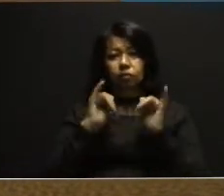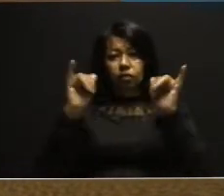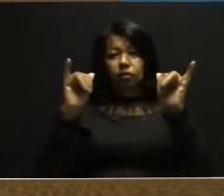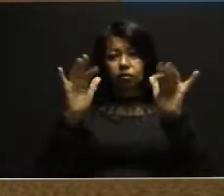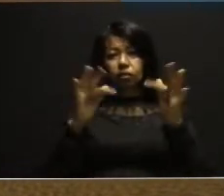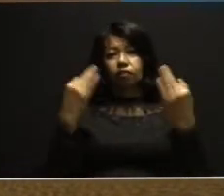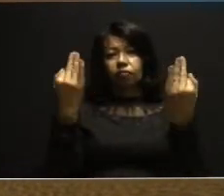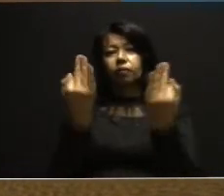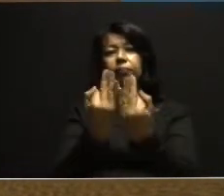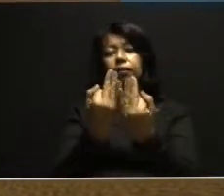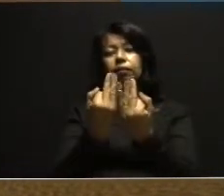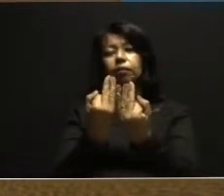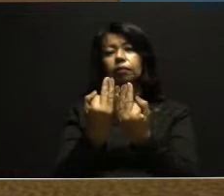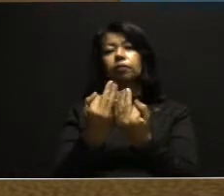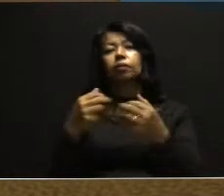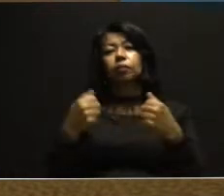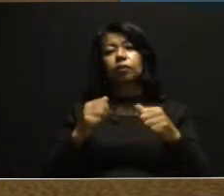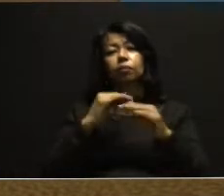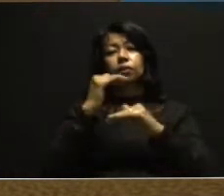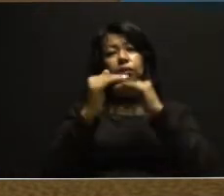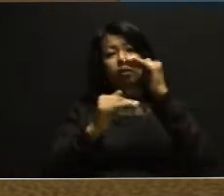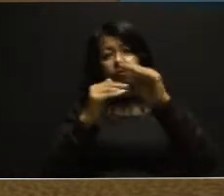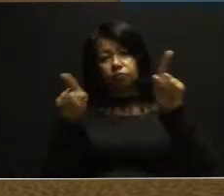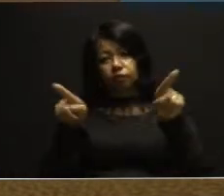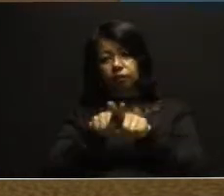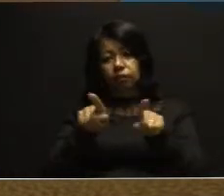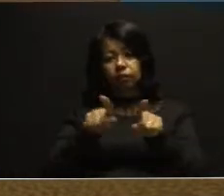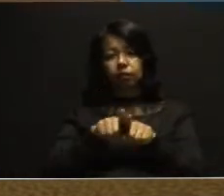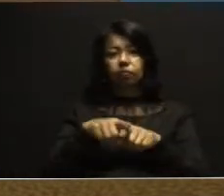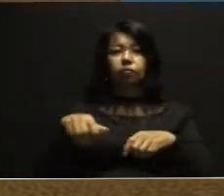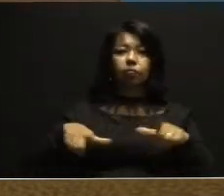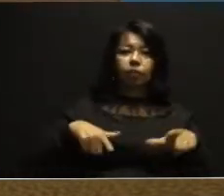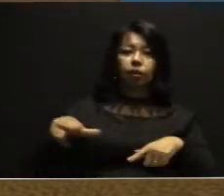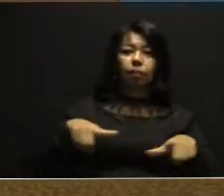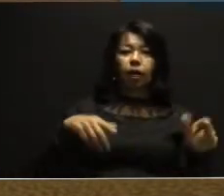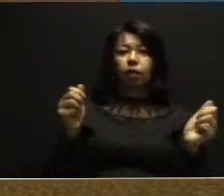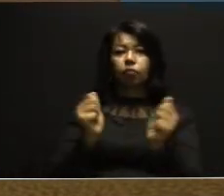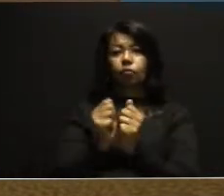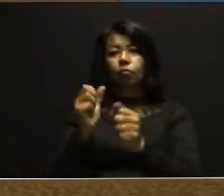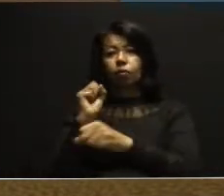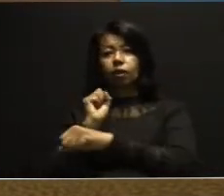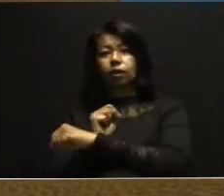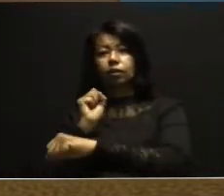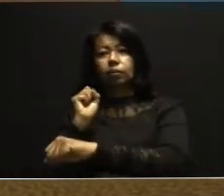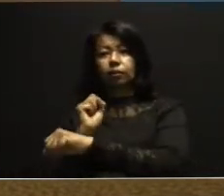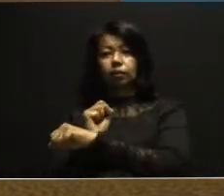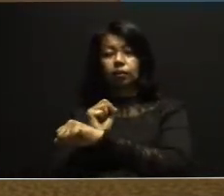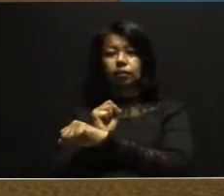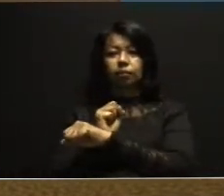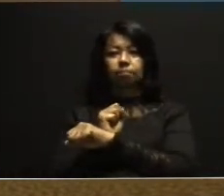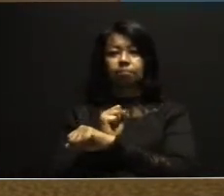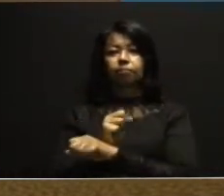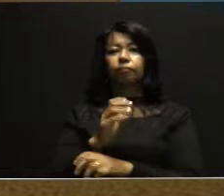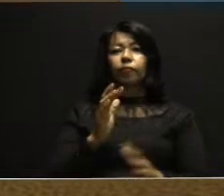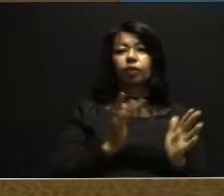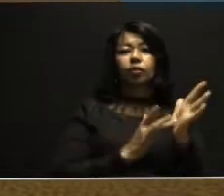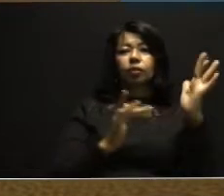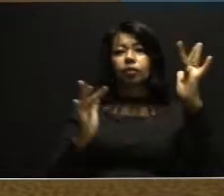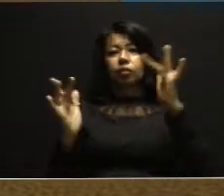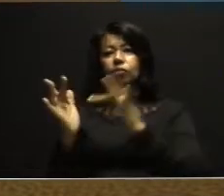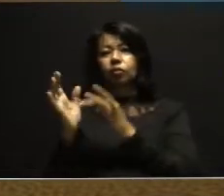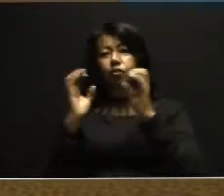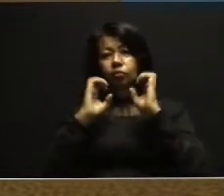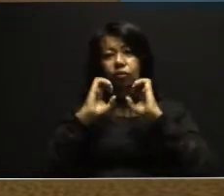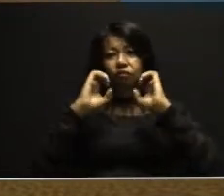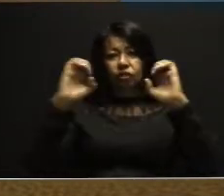vamos desenvolver assim esse trabalho. Com esperança, Jesus no Evangelho